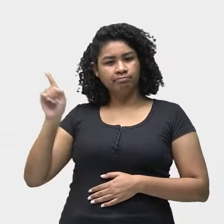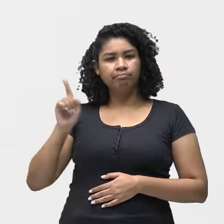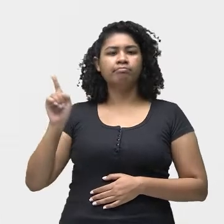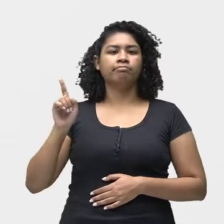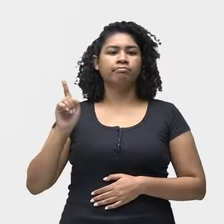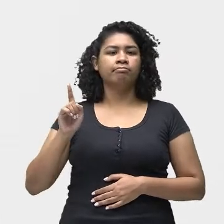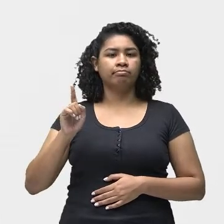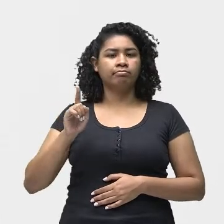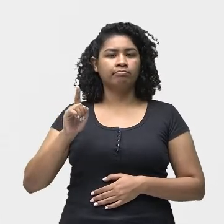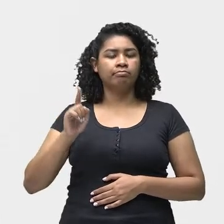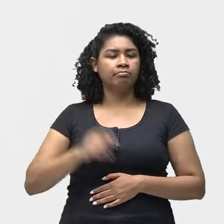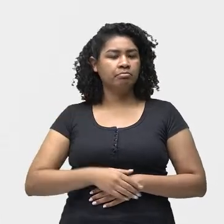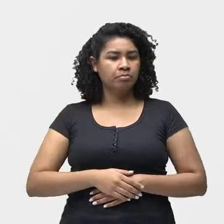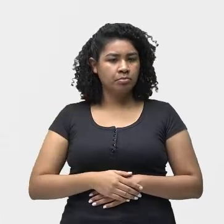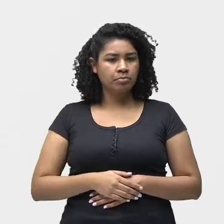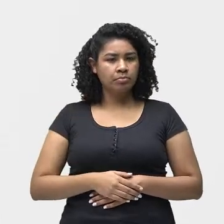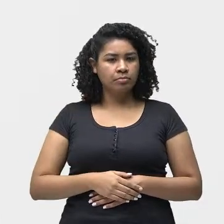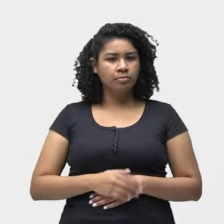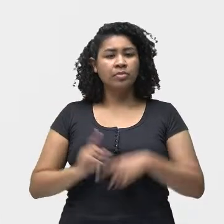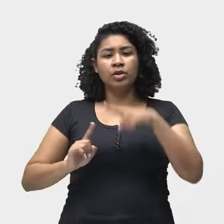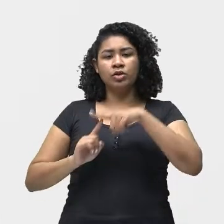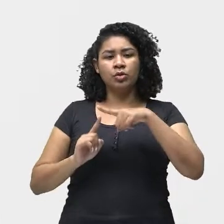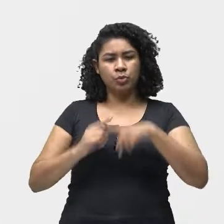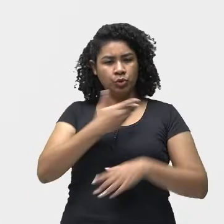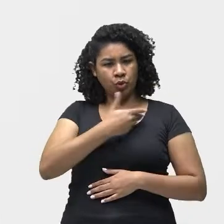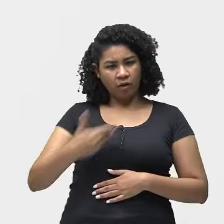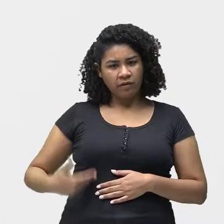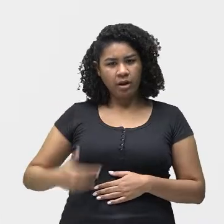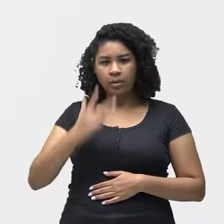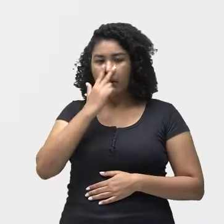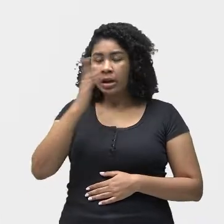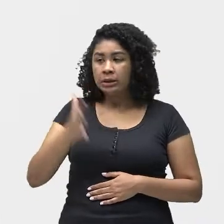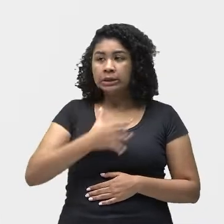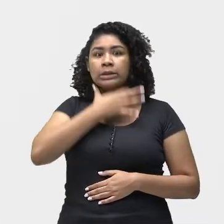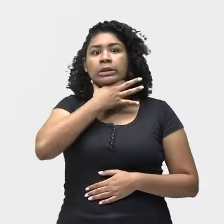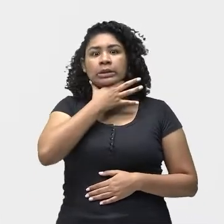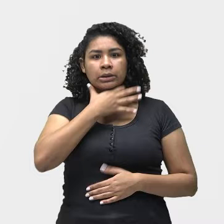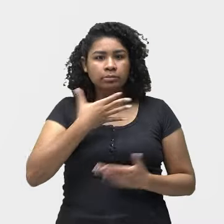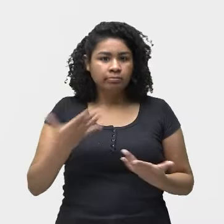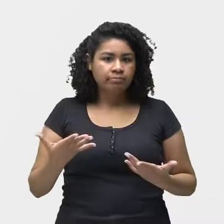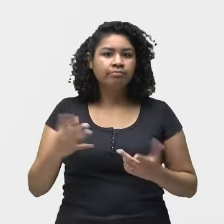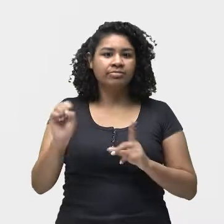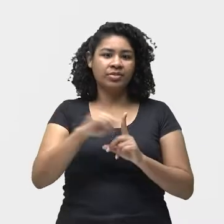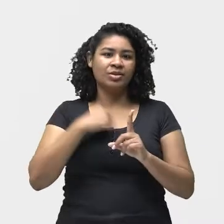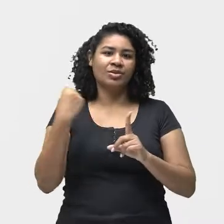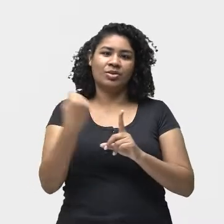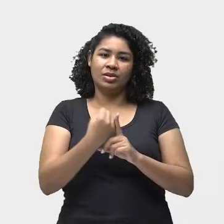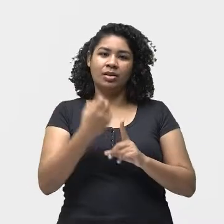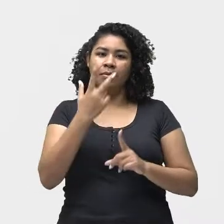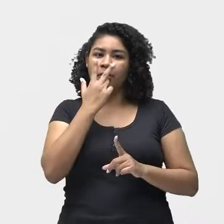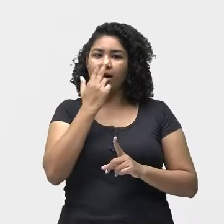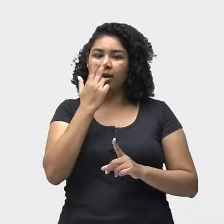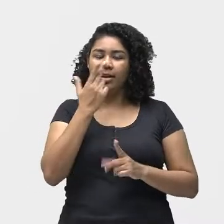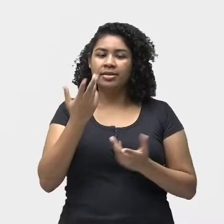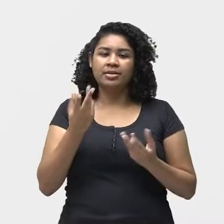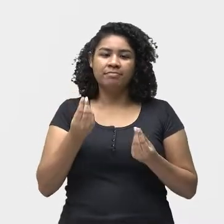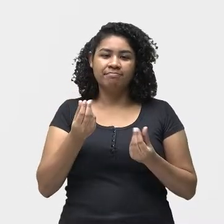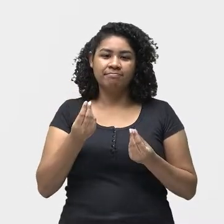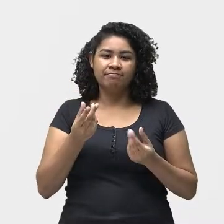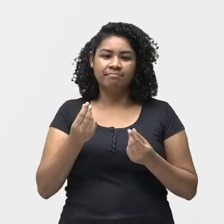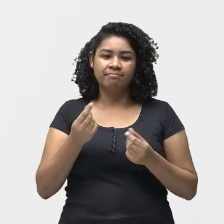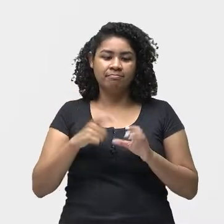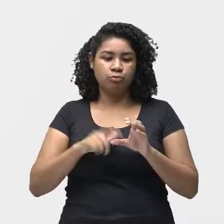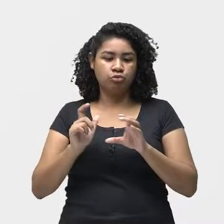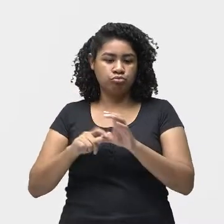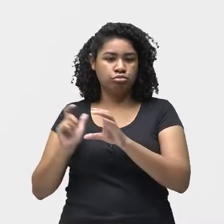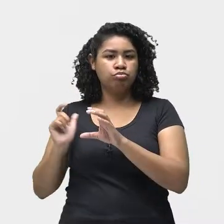forte crise depois da desagregação social causada pela epidemia de